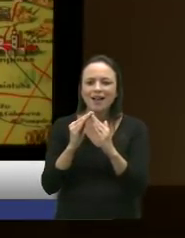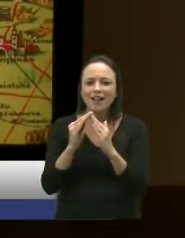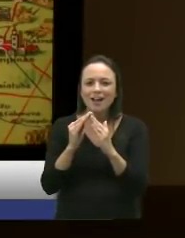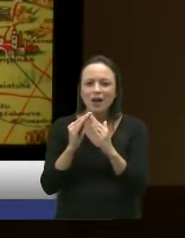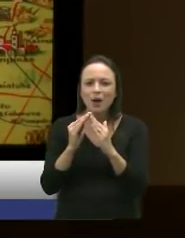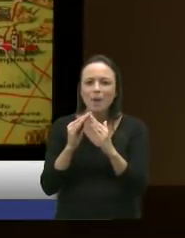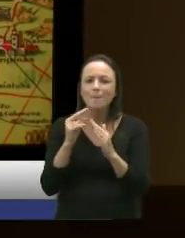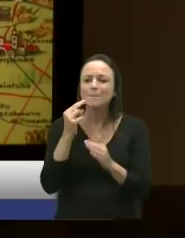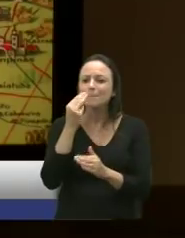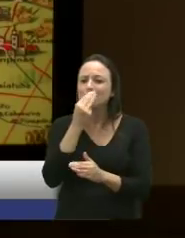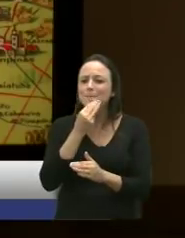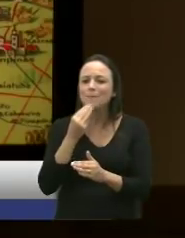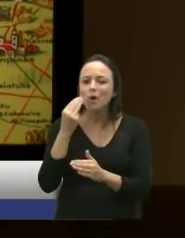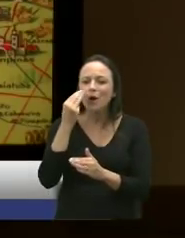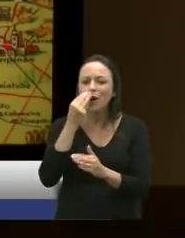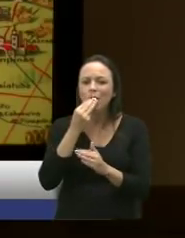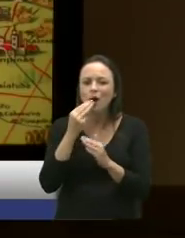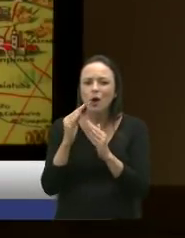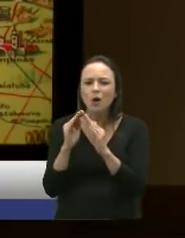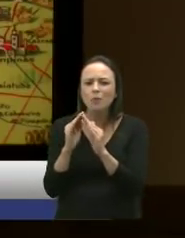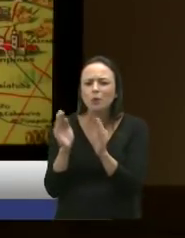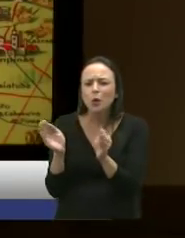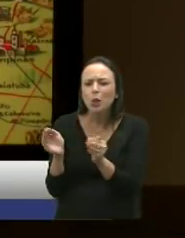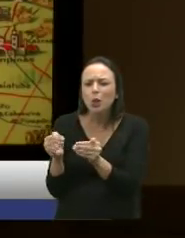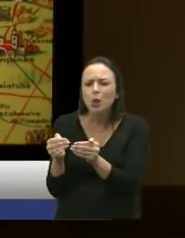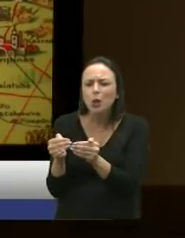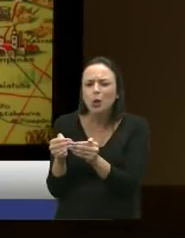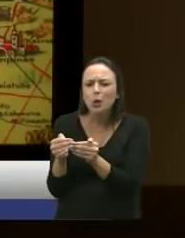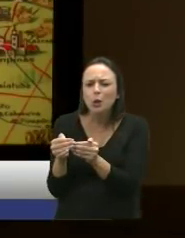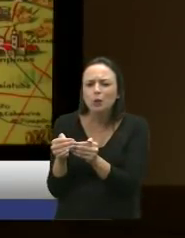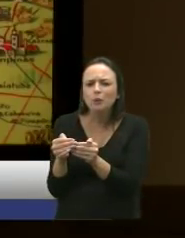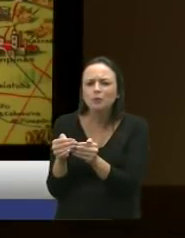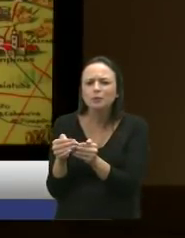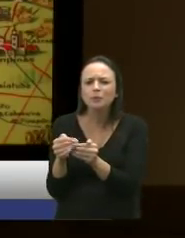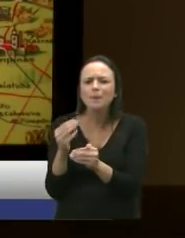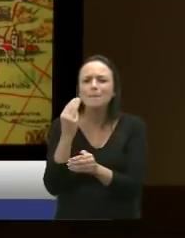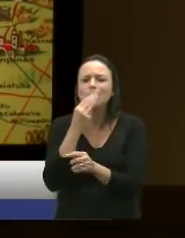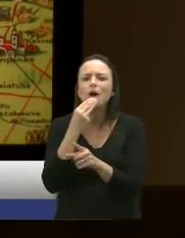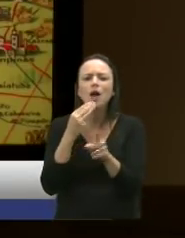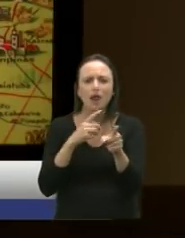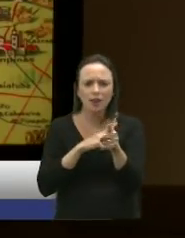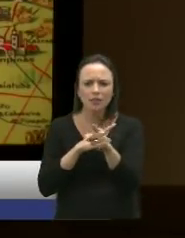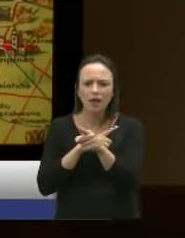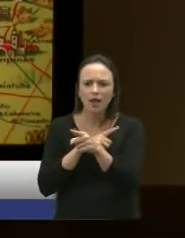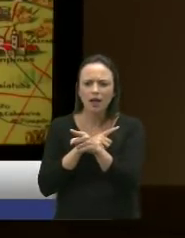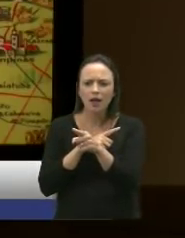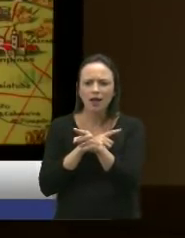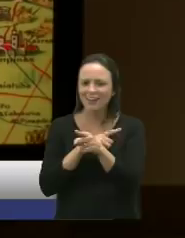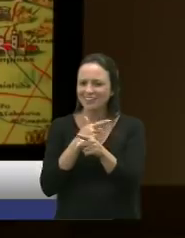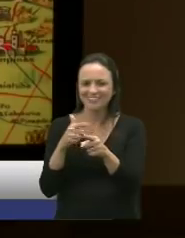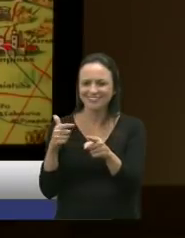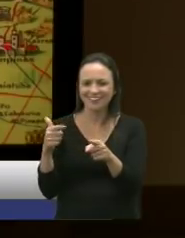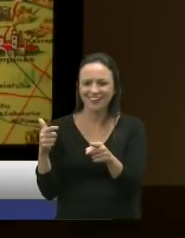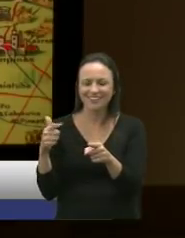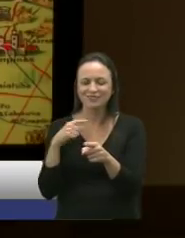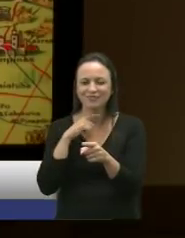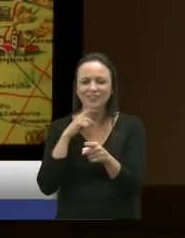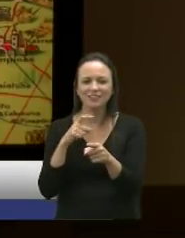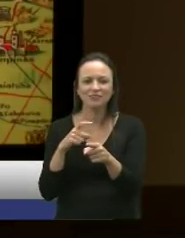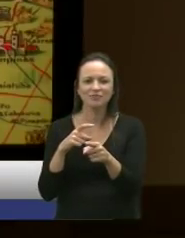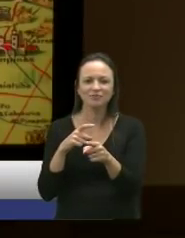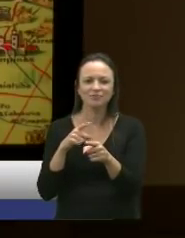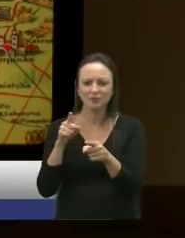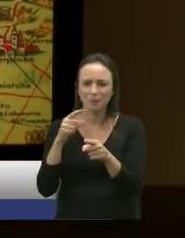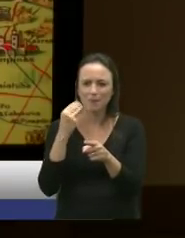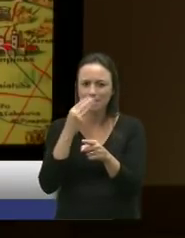Bocaina é um barraco, é um quarto, né? Menor ainda. Quem é de Bocaina? Ninguém, né? Imagina. Você era de